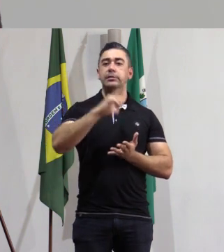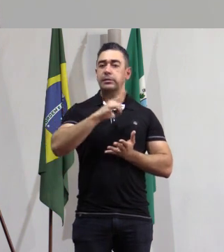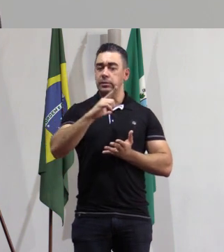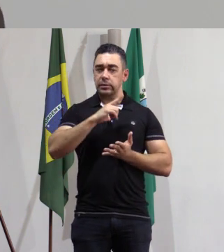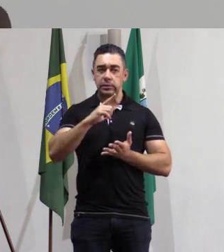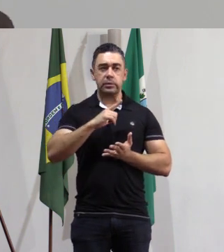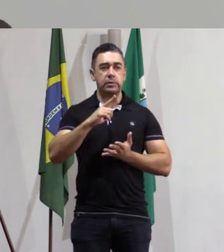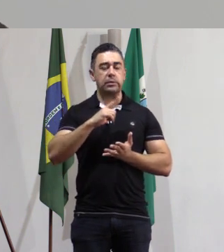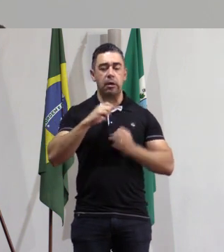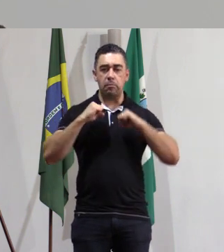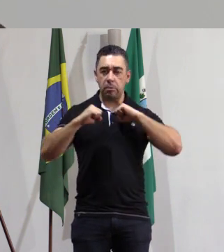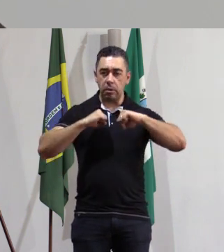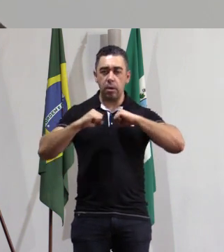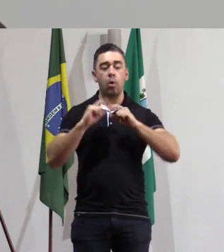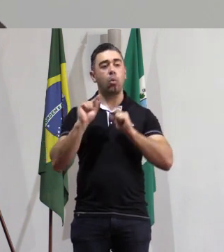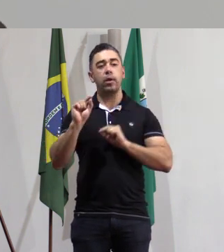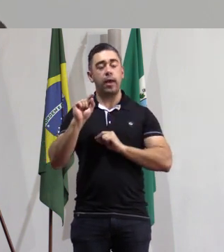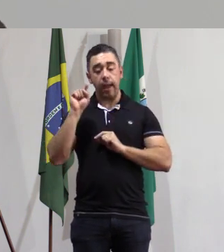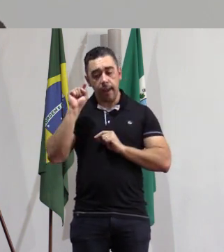é nessa questão.